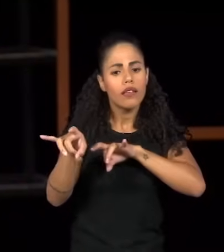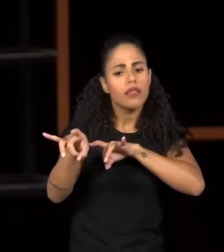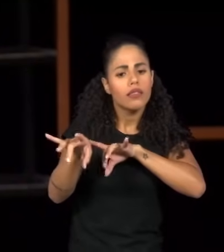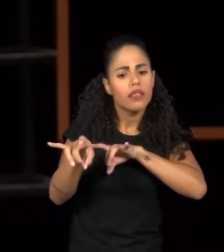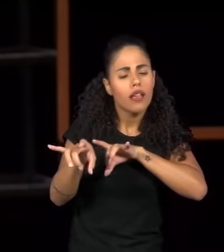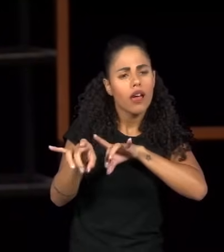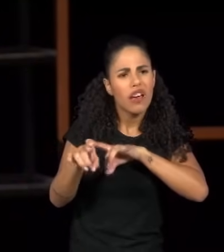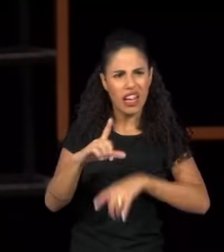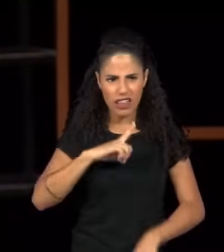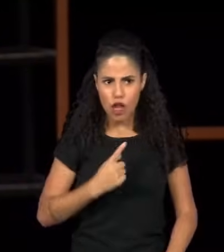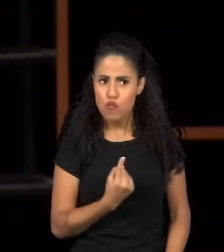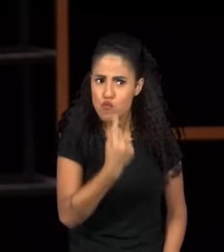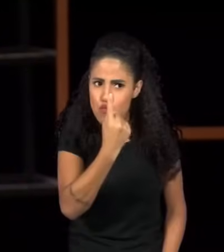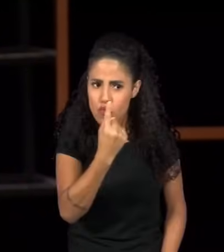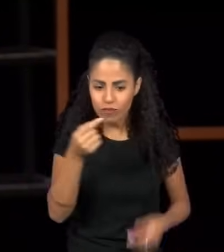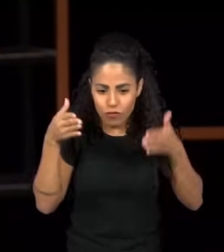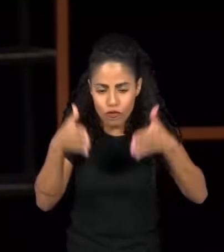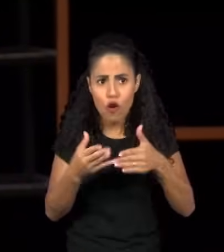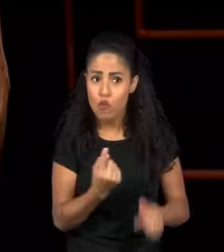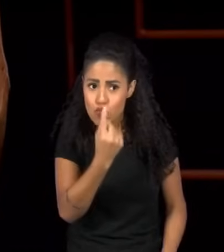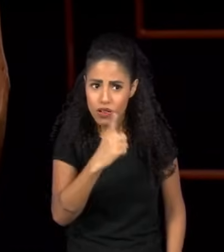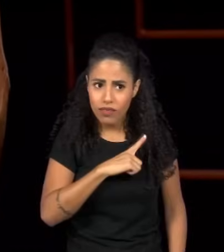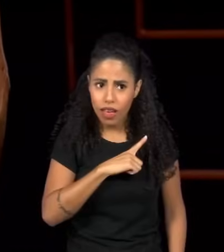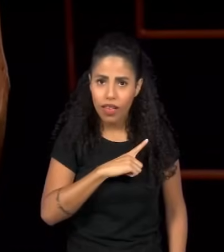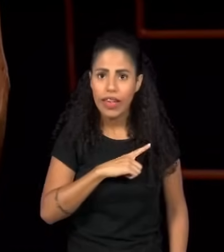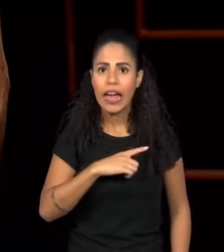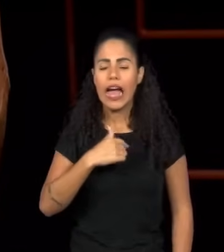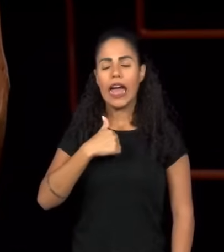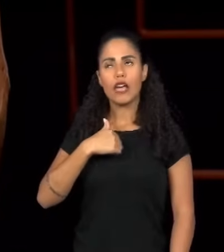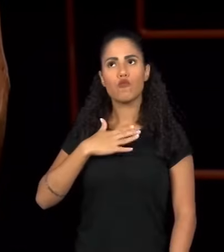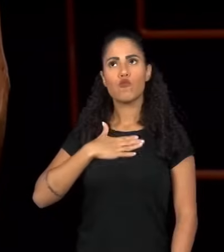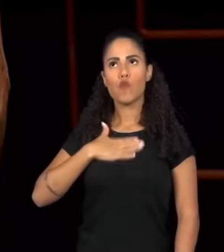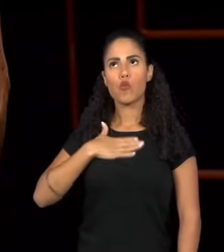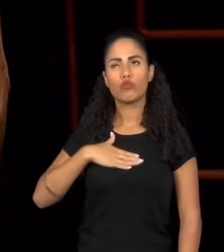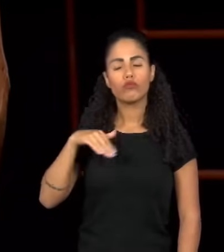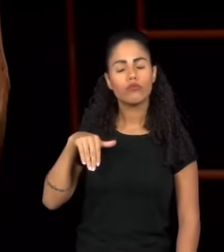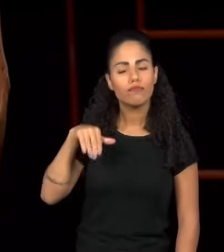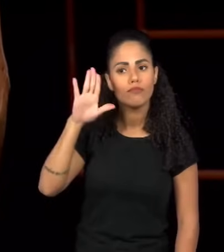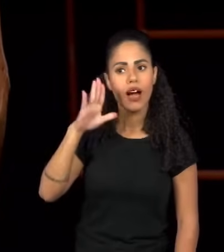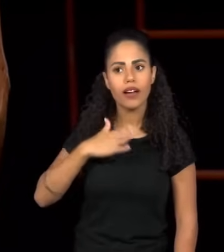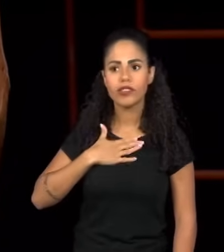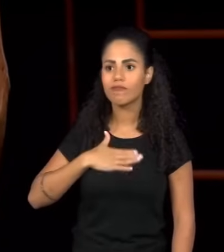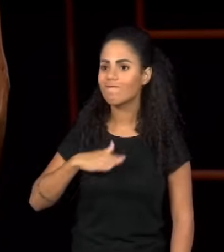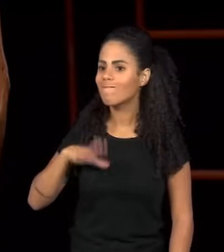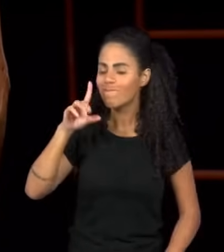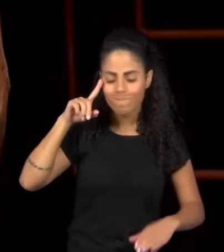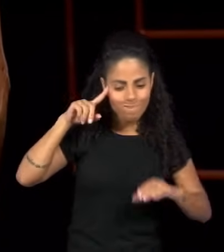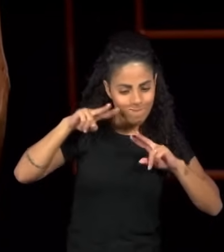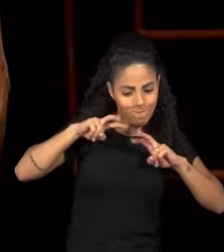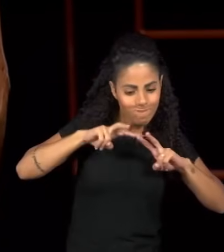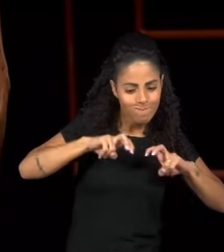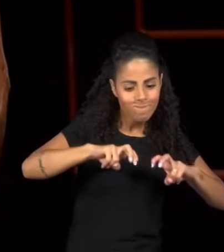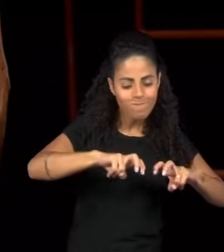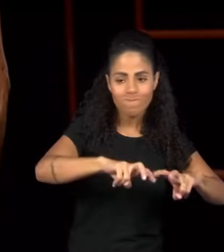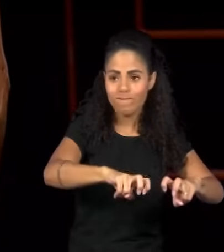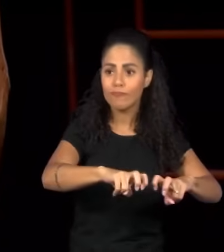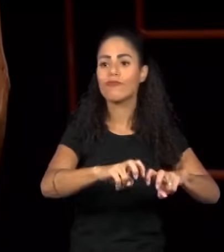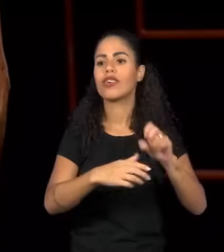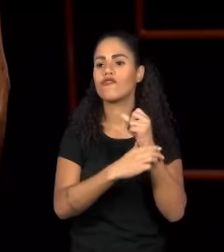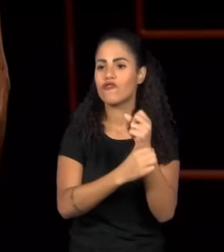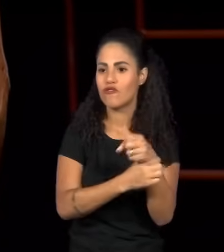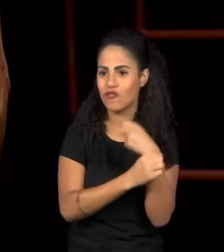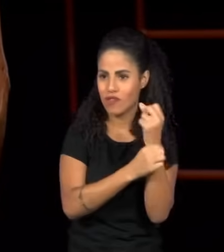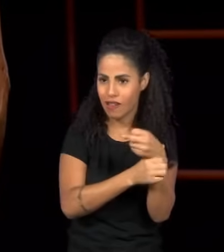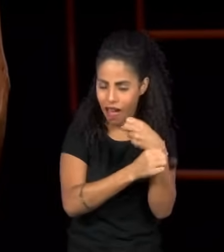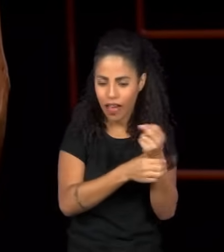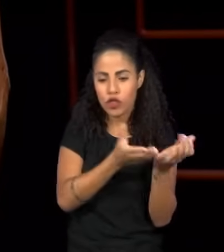você tem alguma especialidade? Sim, onde eu mais me aprofundei foi um trabalho chamado Coordenação